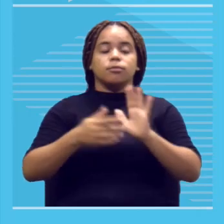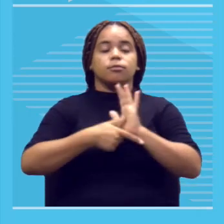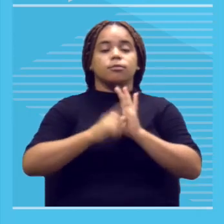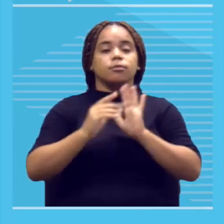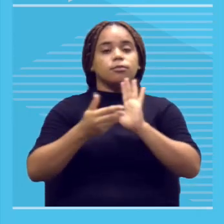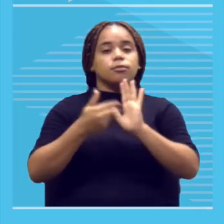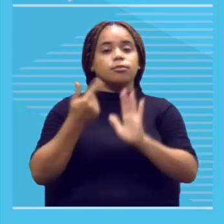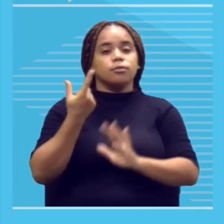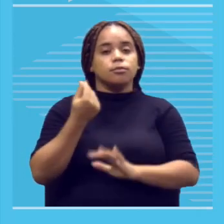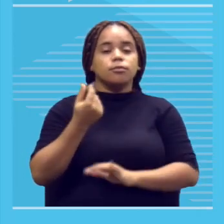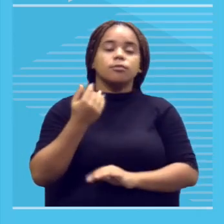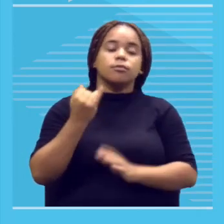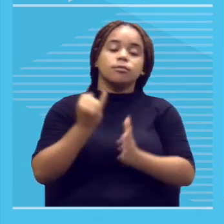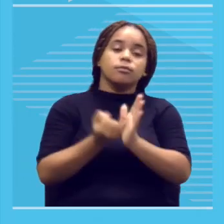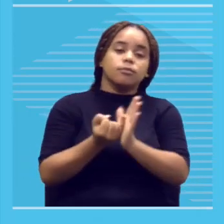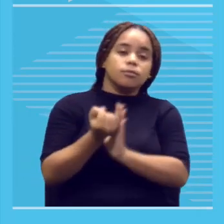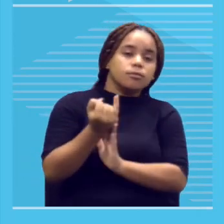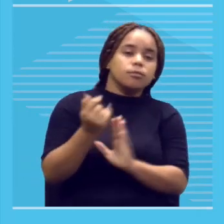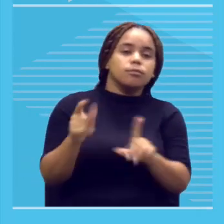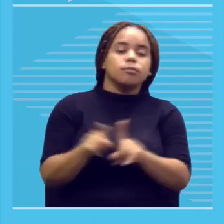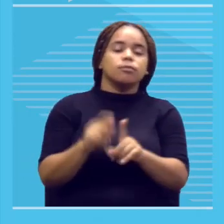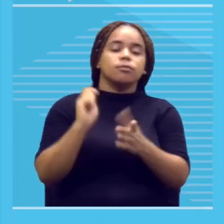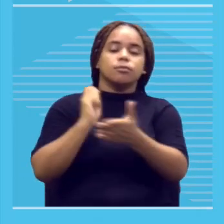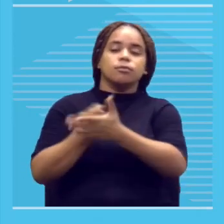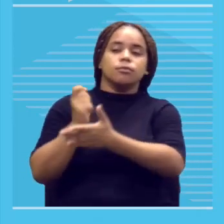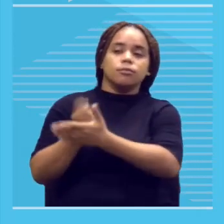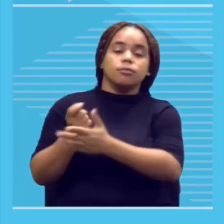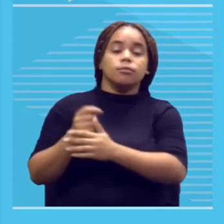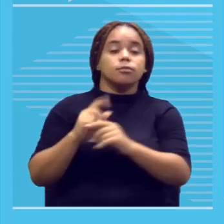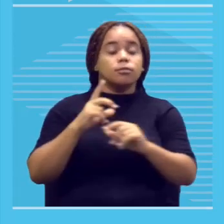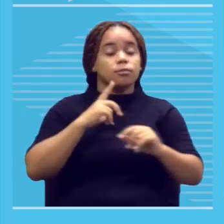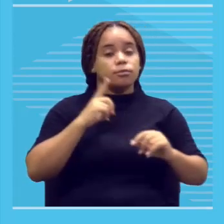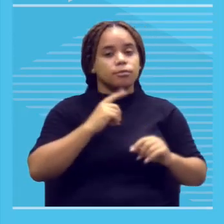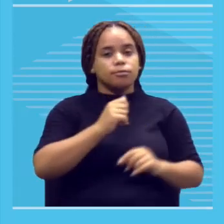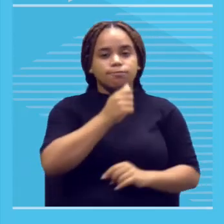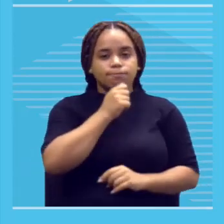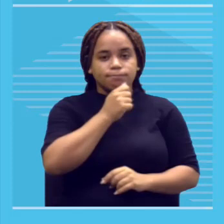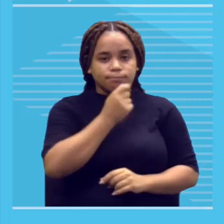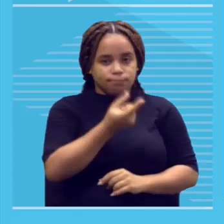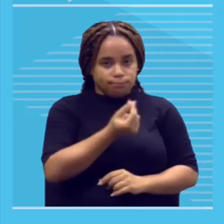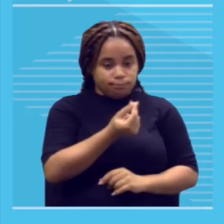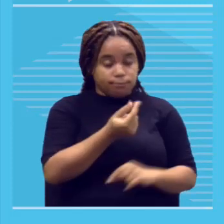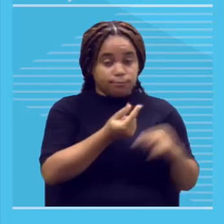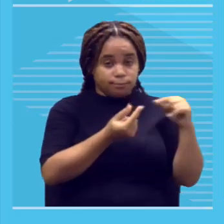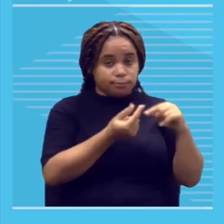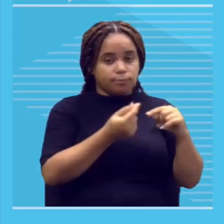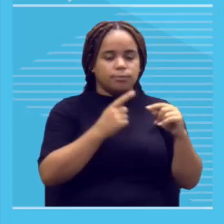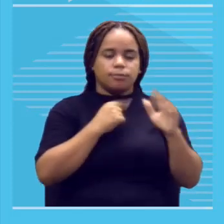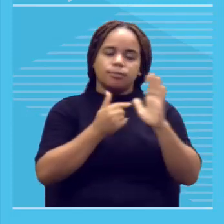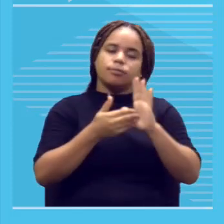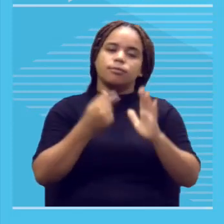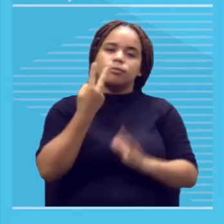impostos dia das contas para pagar aí do que sobrar ele tira